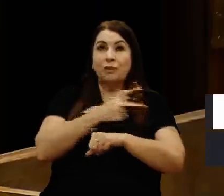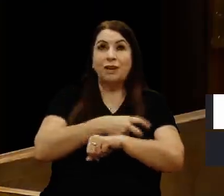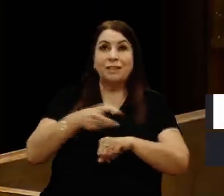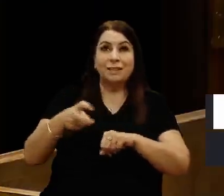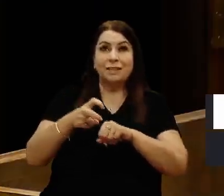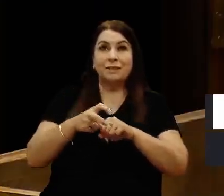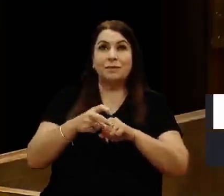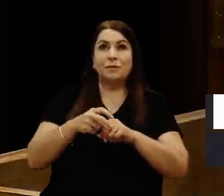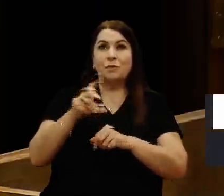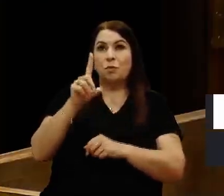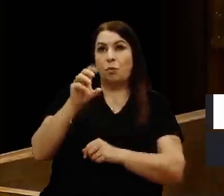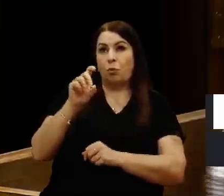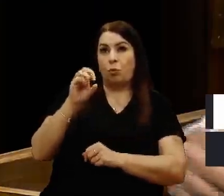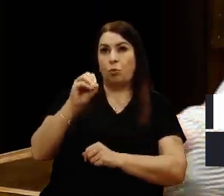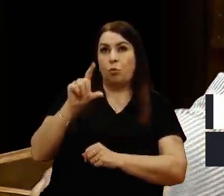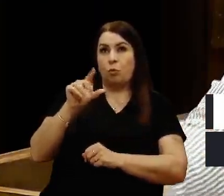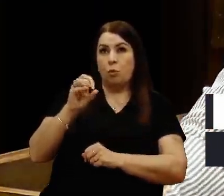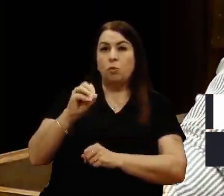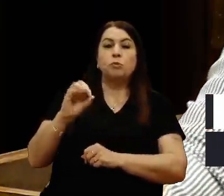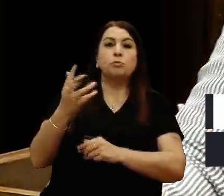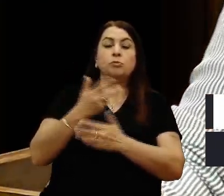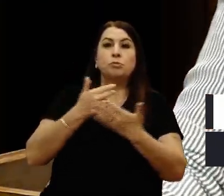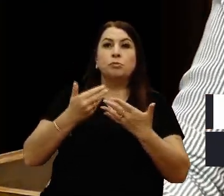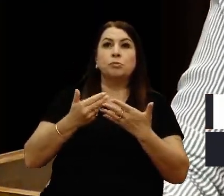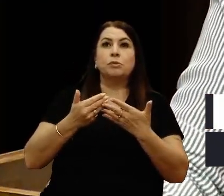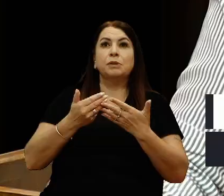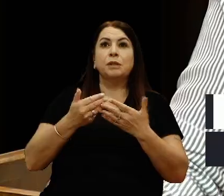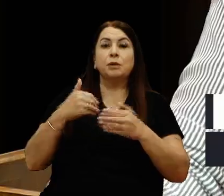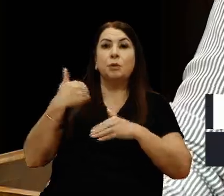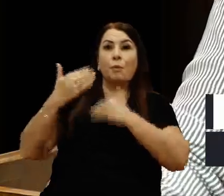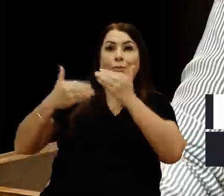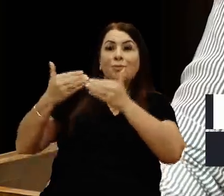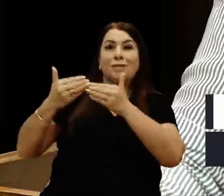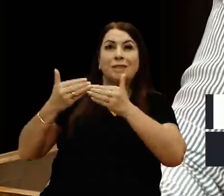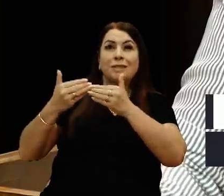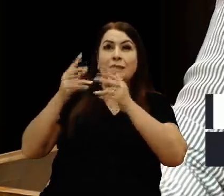com dolo, né, mas quando são processos